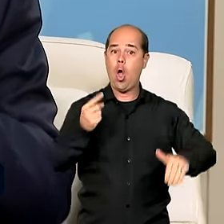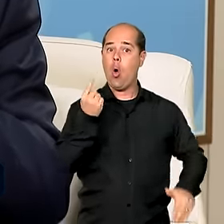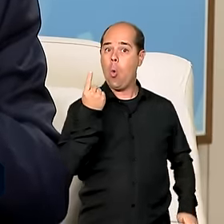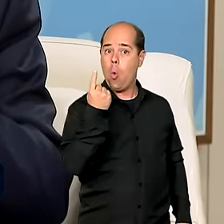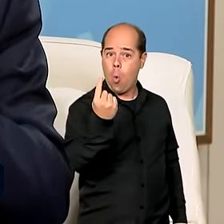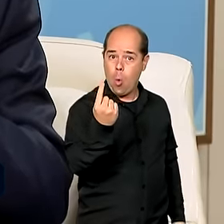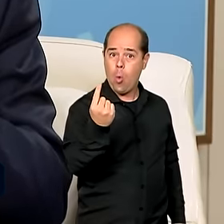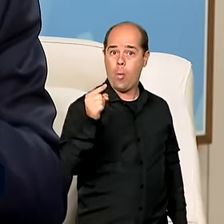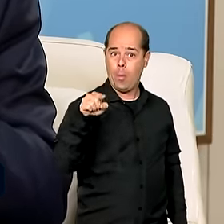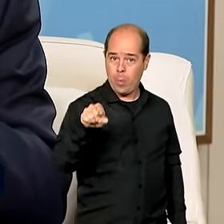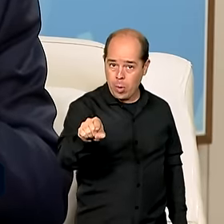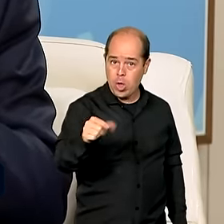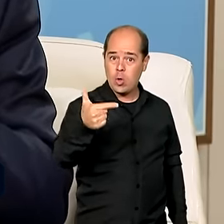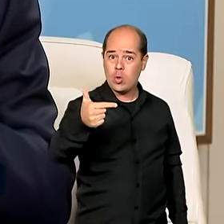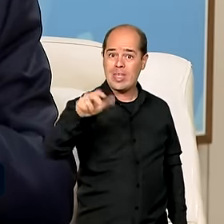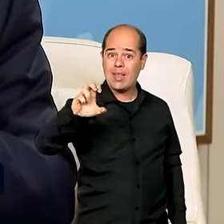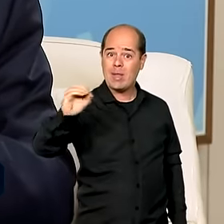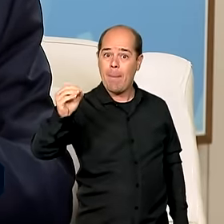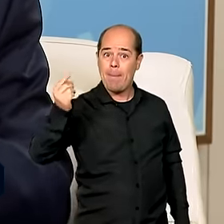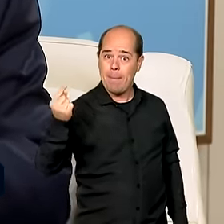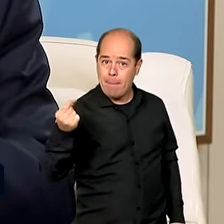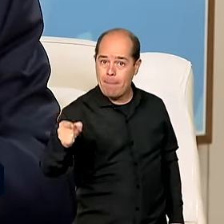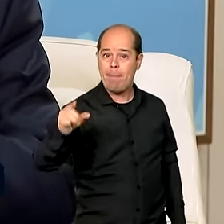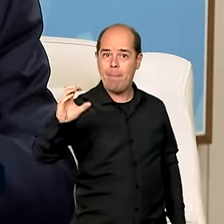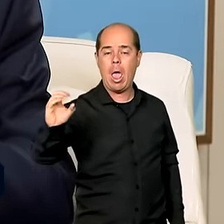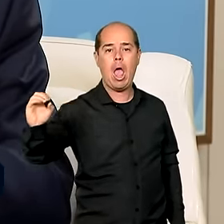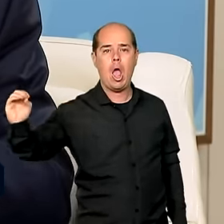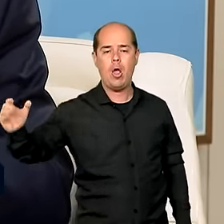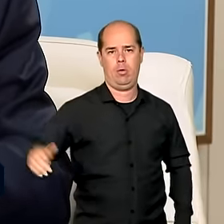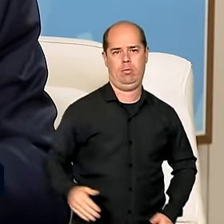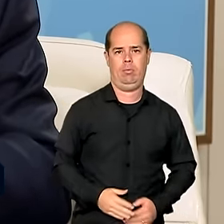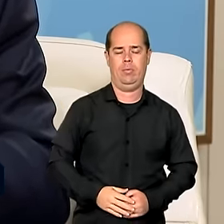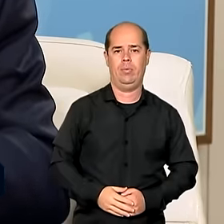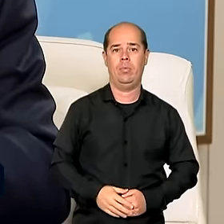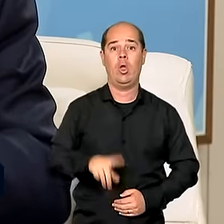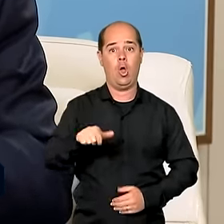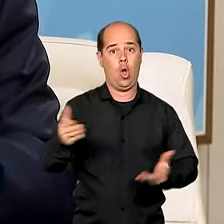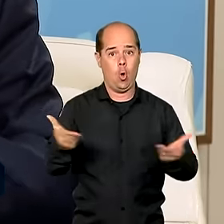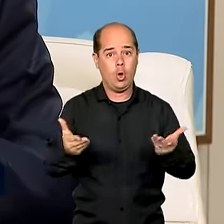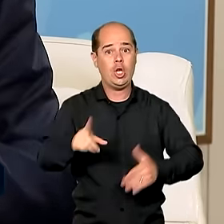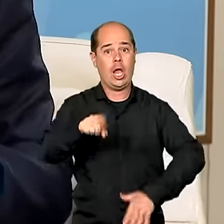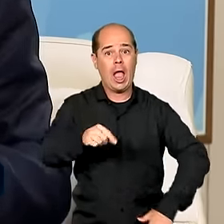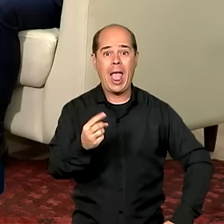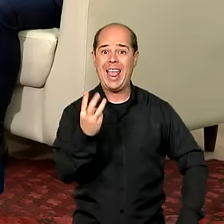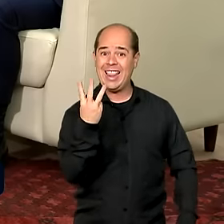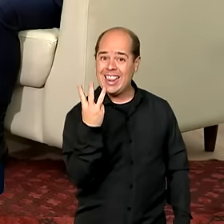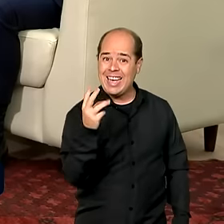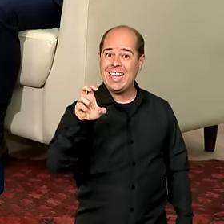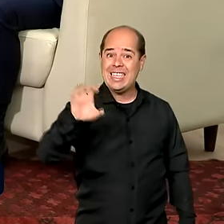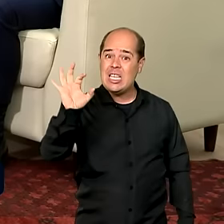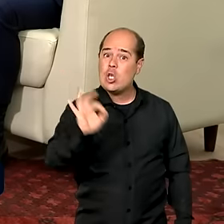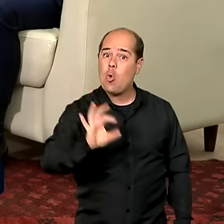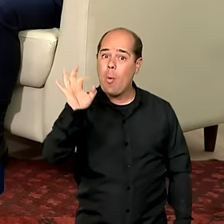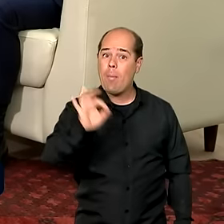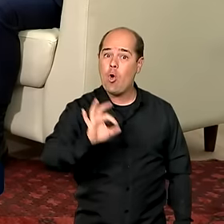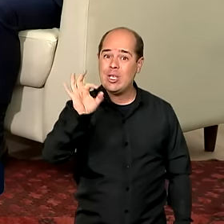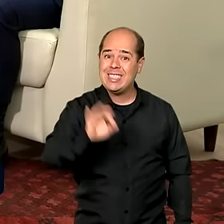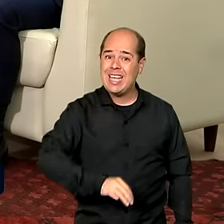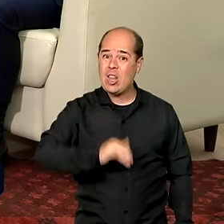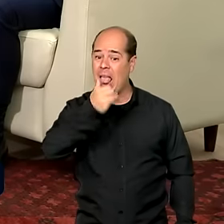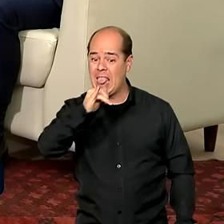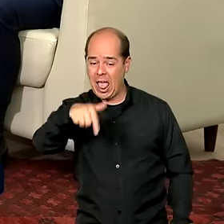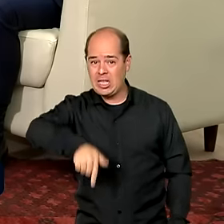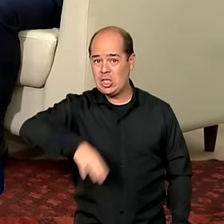a energia eólica e solar já tá passando de 35% da matriz energética e a mais